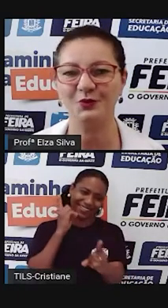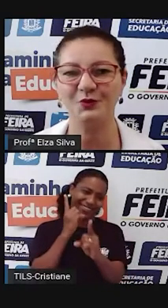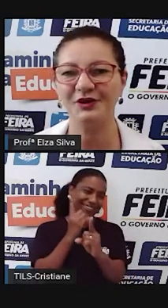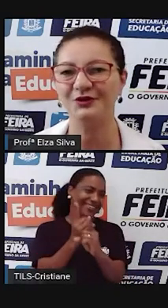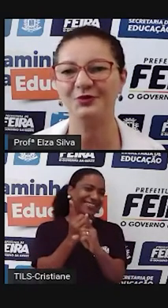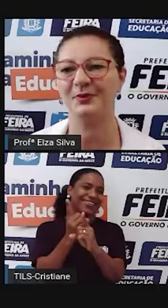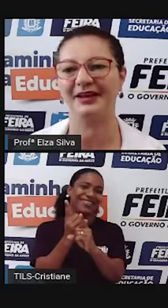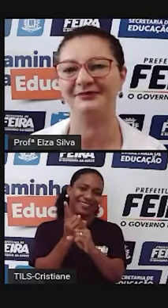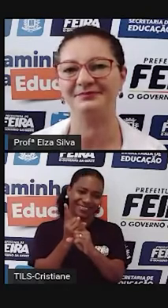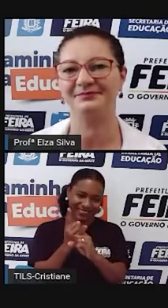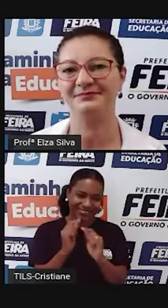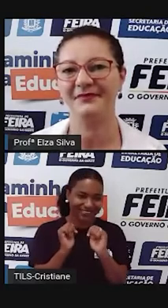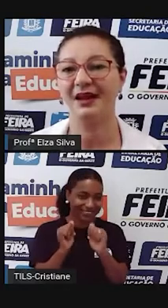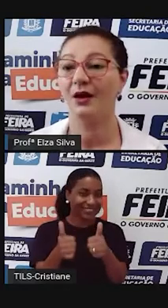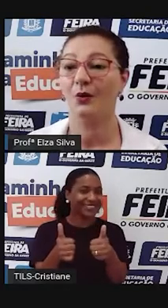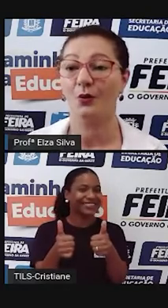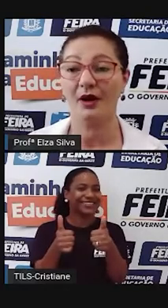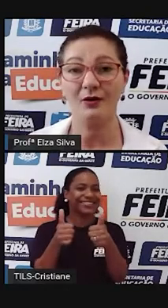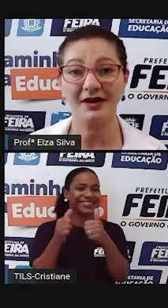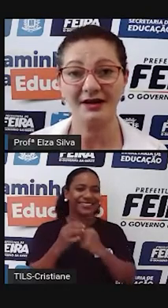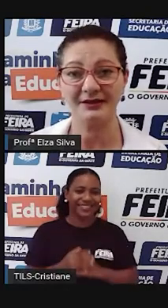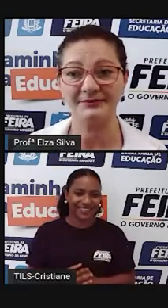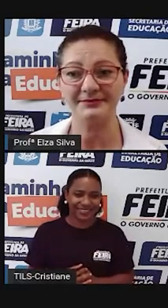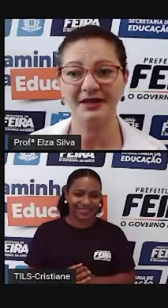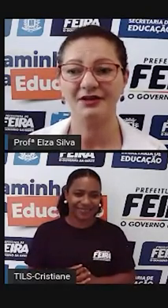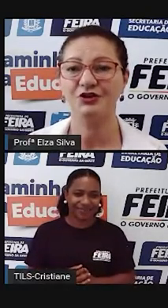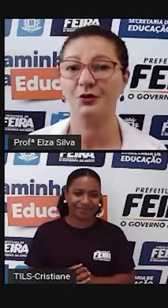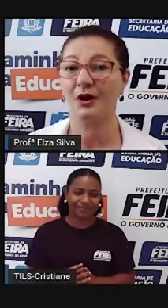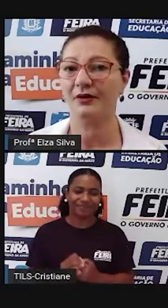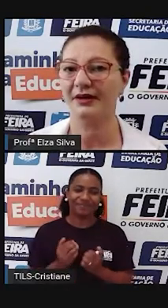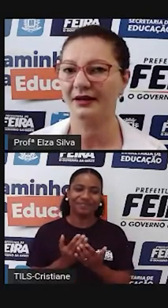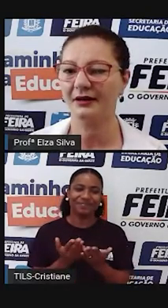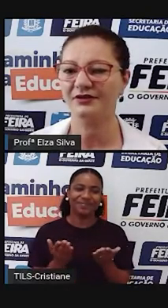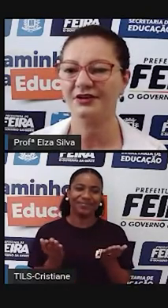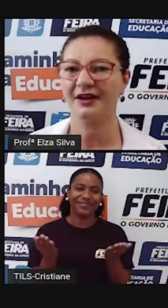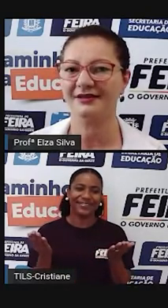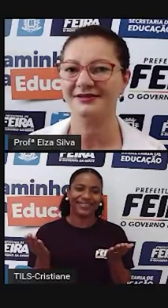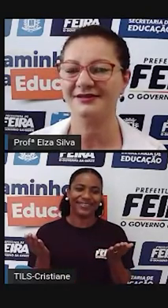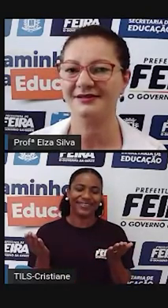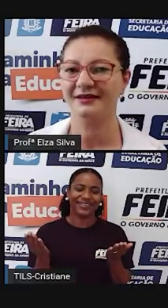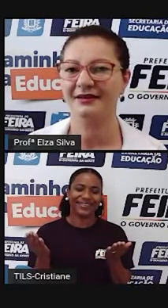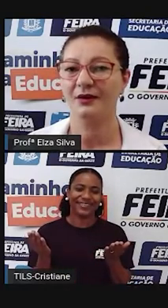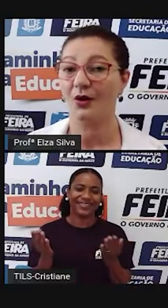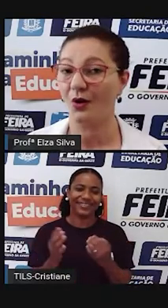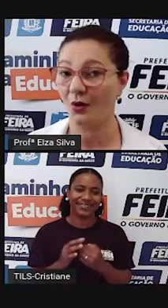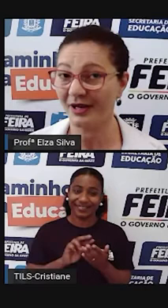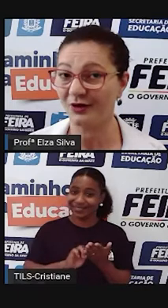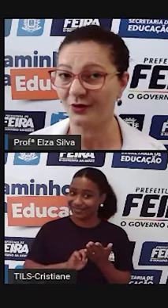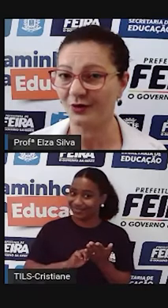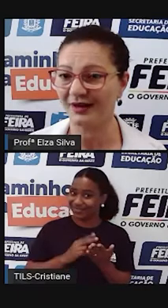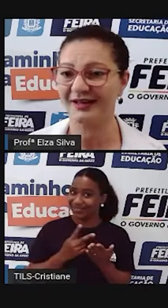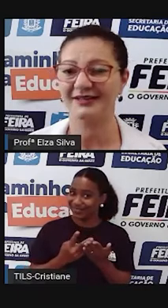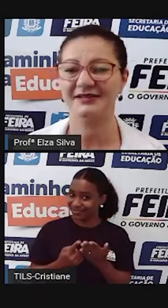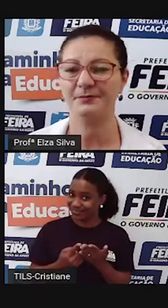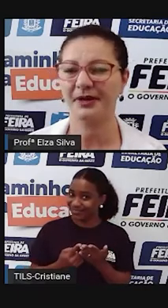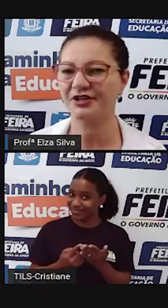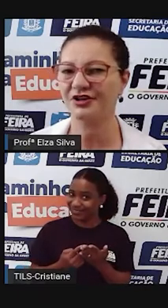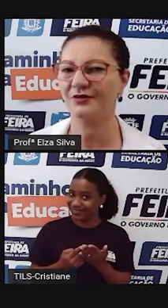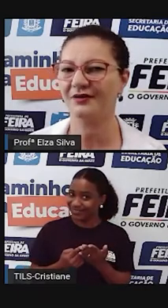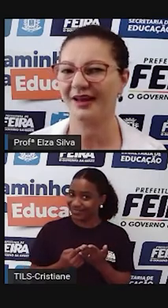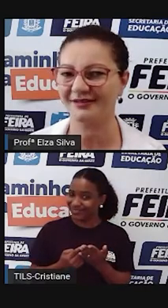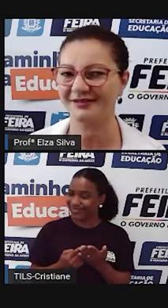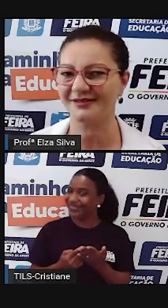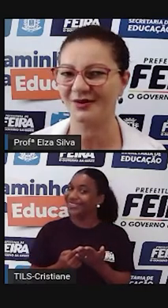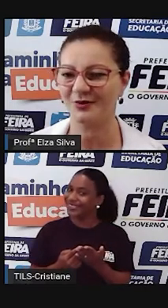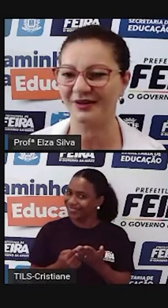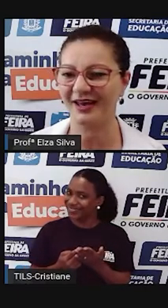estejam muito bem. Welcome to our English class, ou melhor,